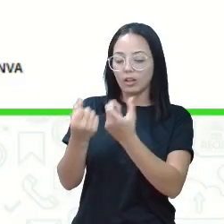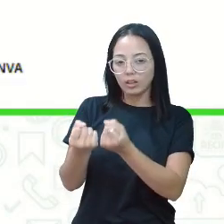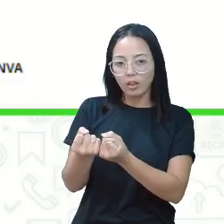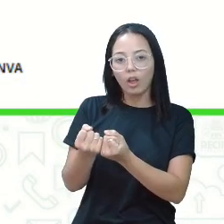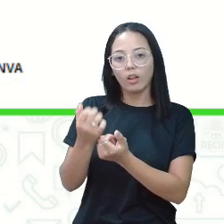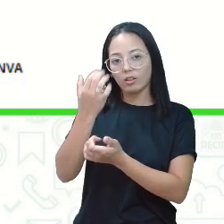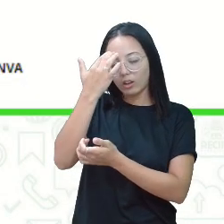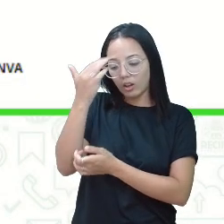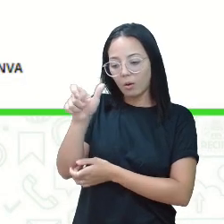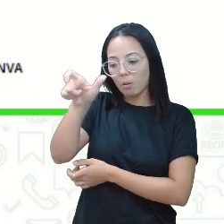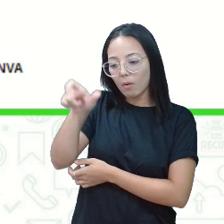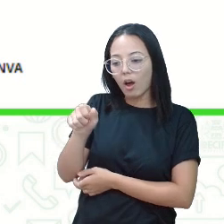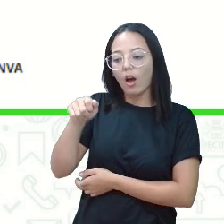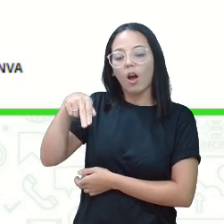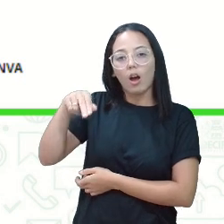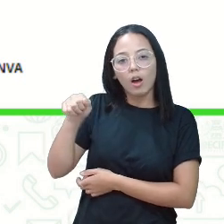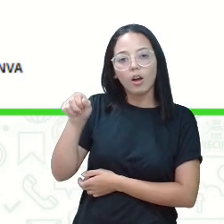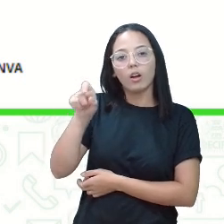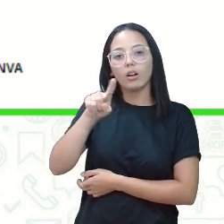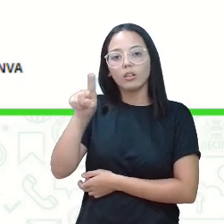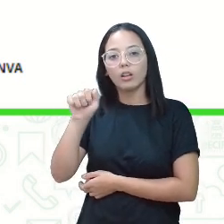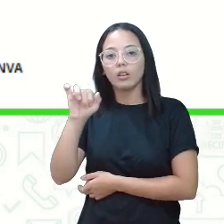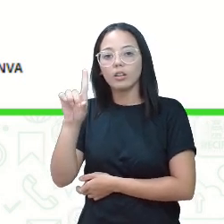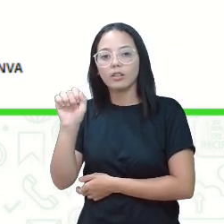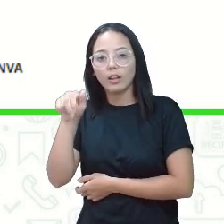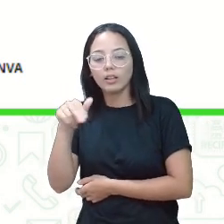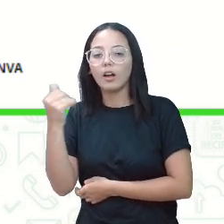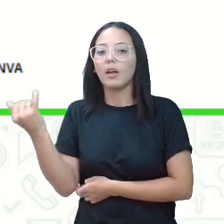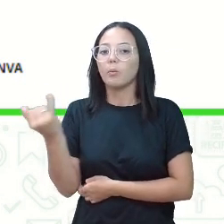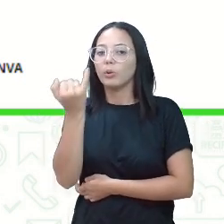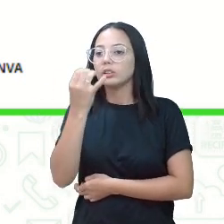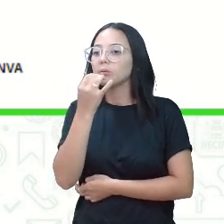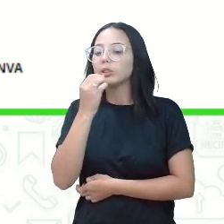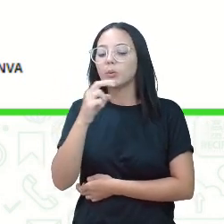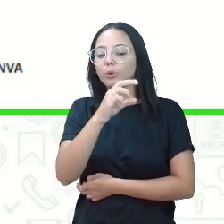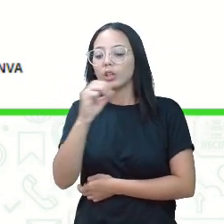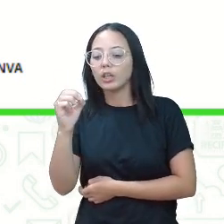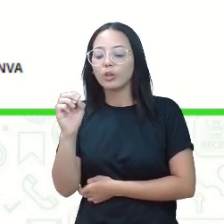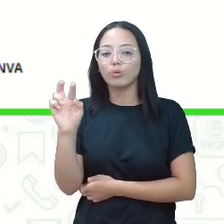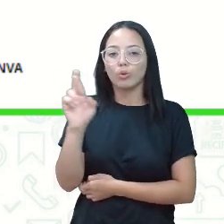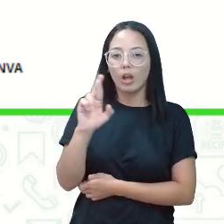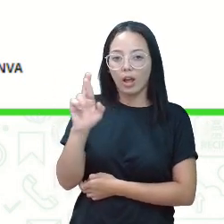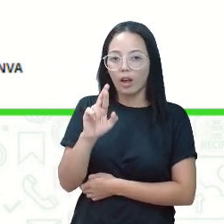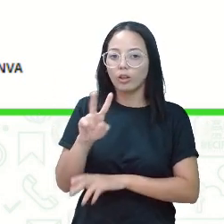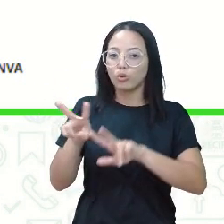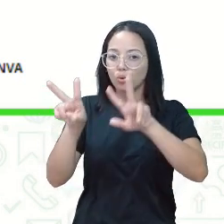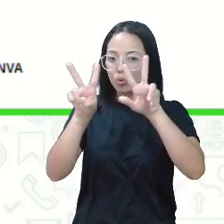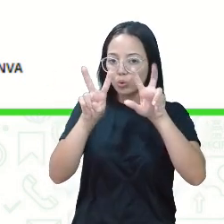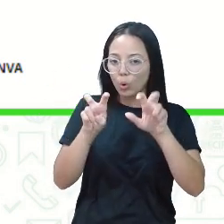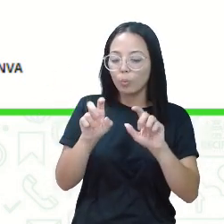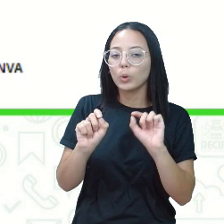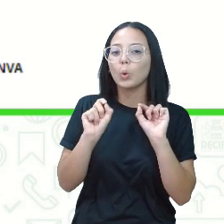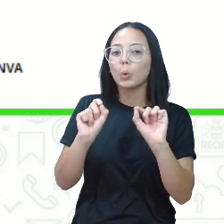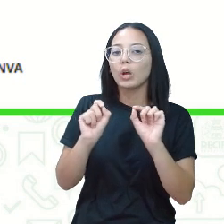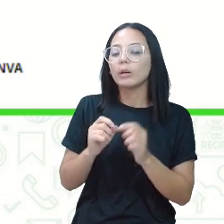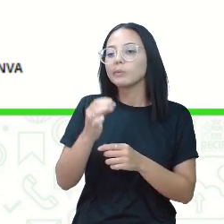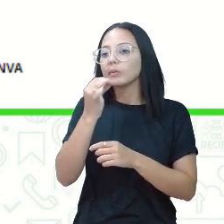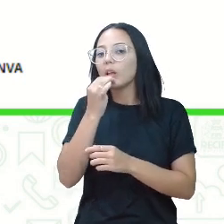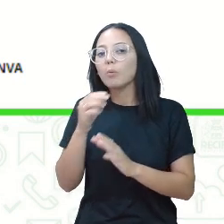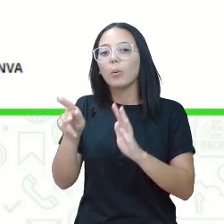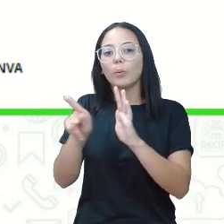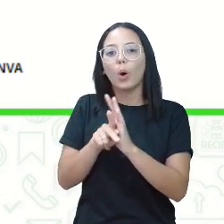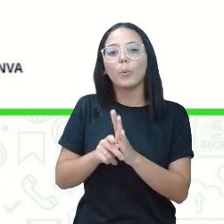de Ana Zaidan a importância, vamos dizer, de R$500, né? Referente a quê? A compra